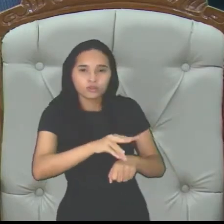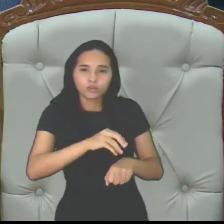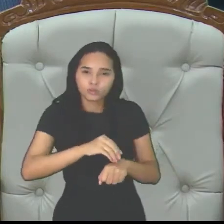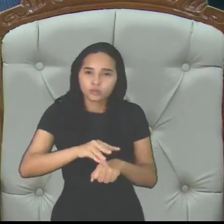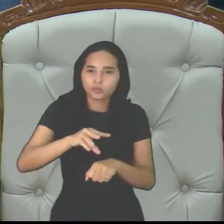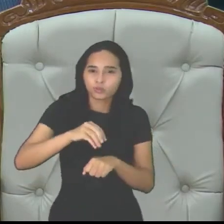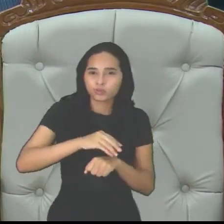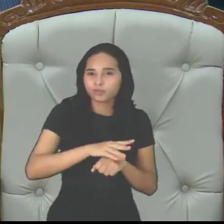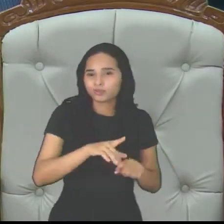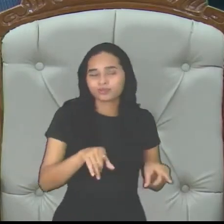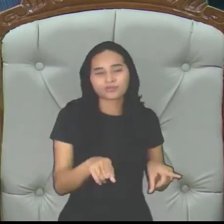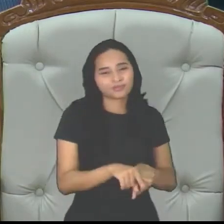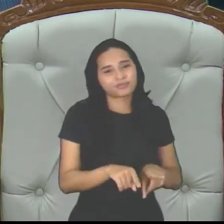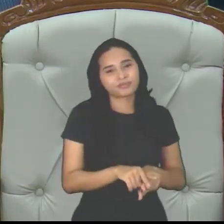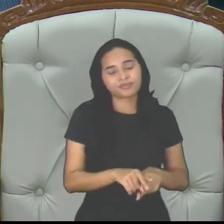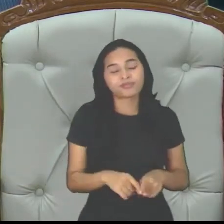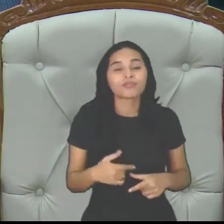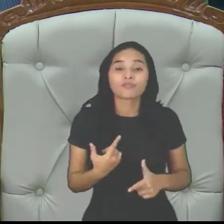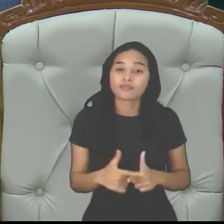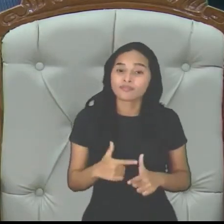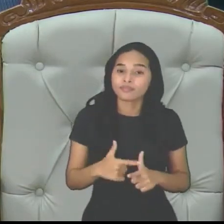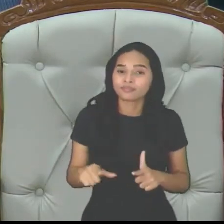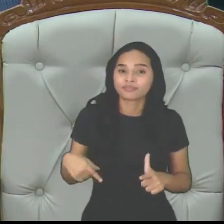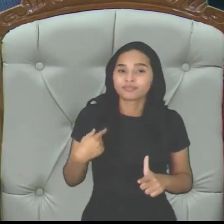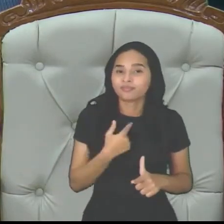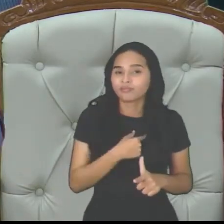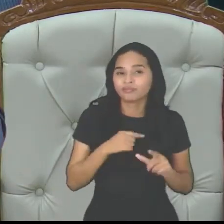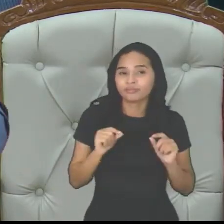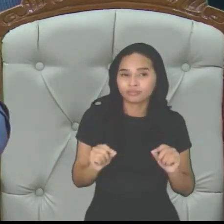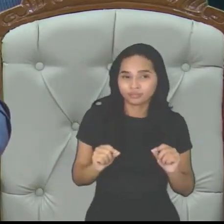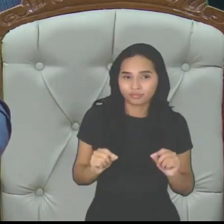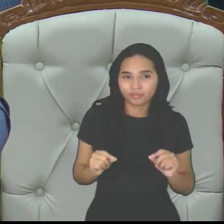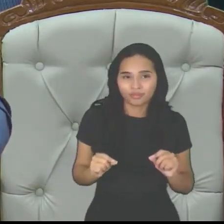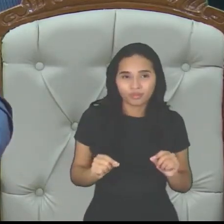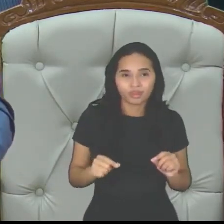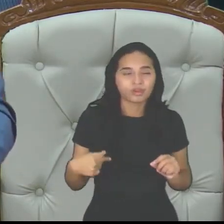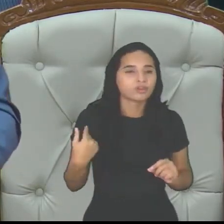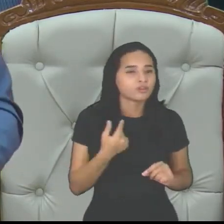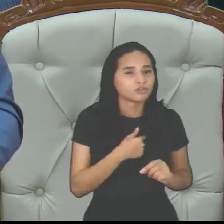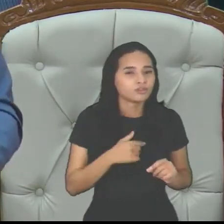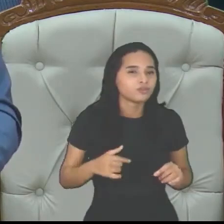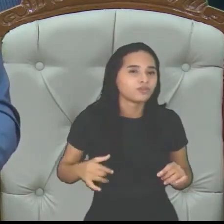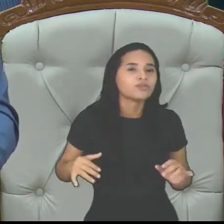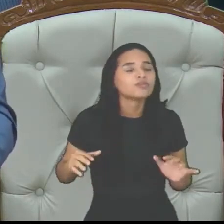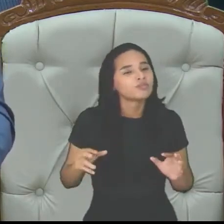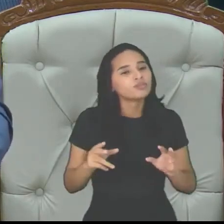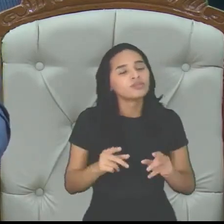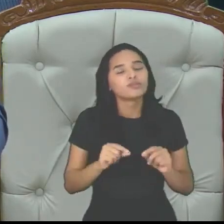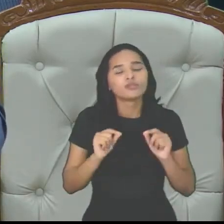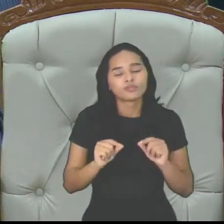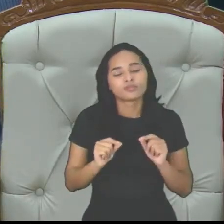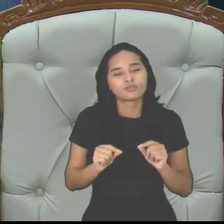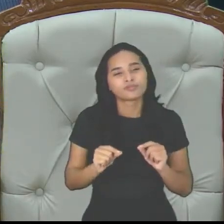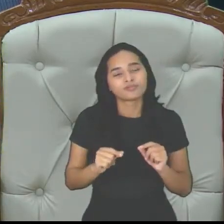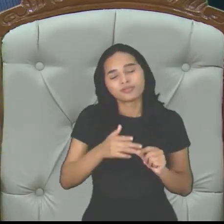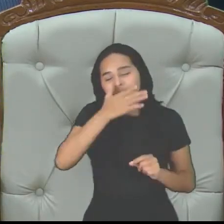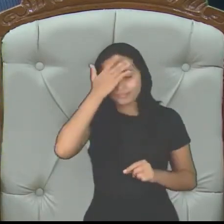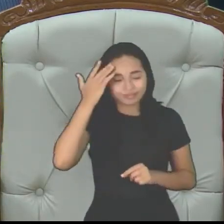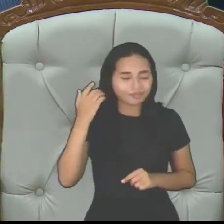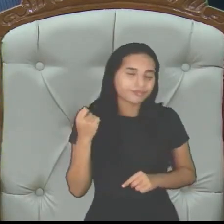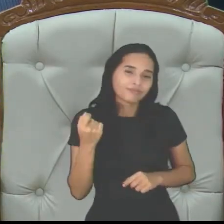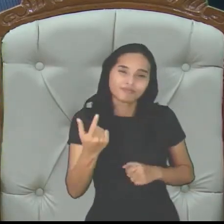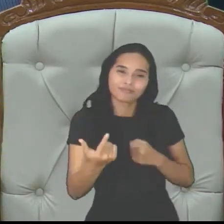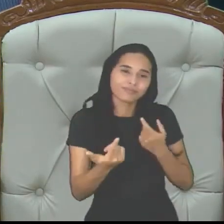pessoas também. O grande problema nosso, quando eu digo nosso, eu estou falando de uma forma corporativa, é que as pessoas às vezes não